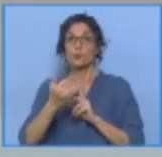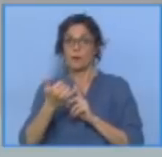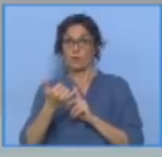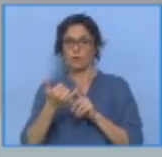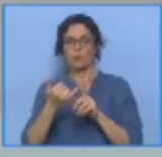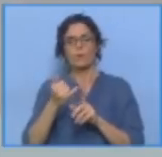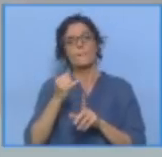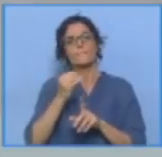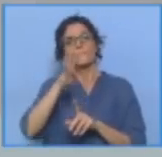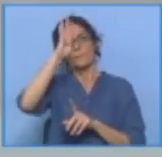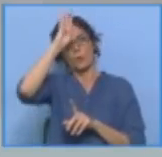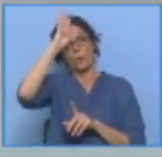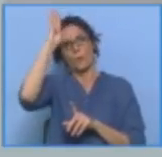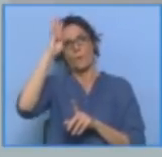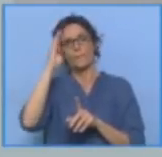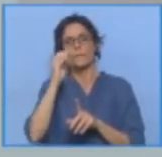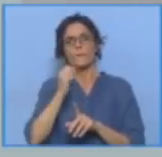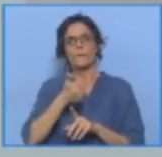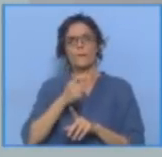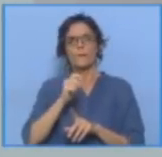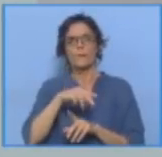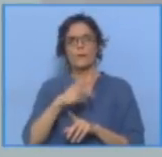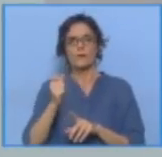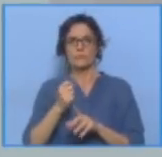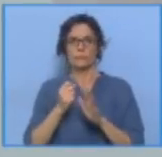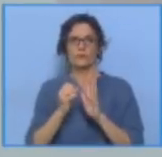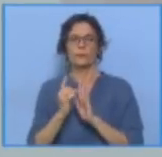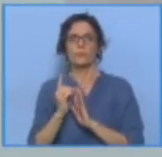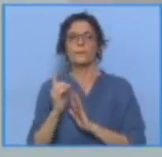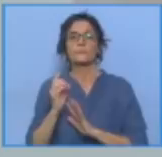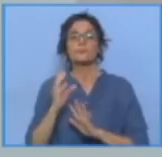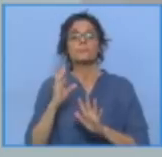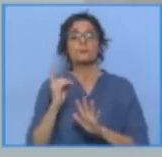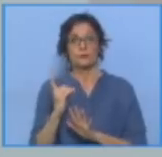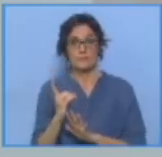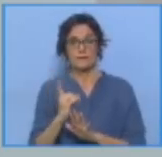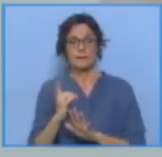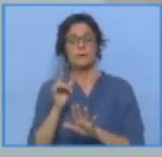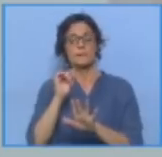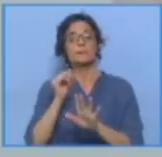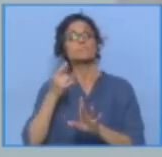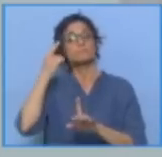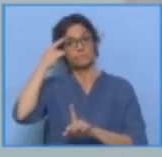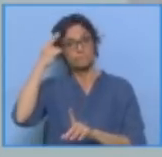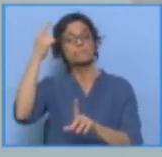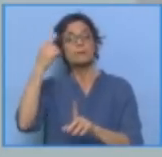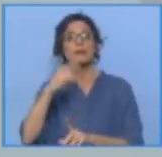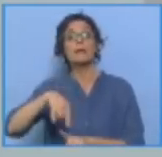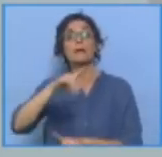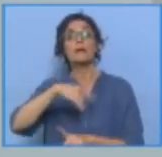XVI lança a iniciativa do Ano da Fé e nós, no Arciprestado de Braga,